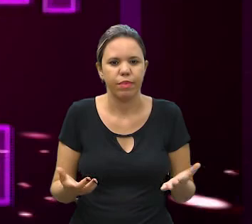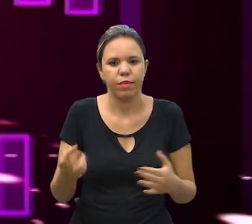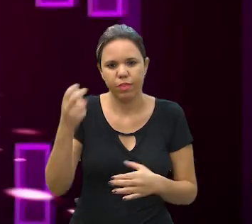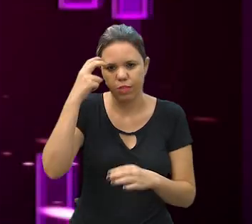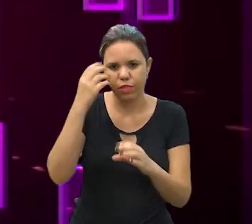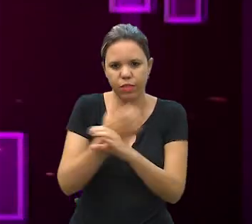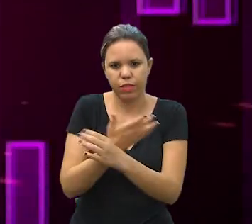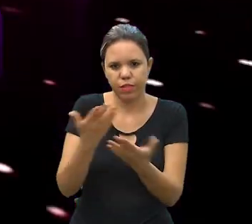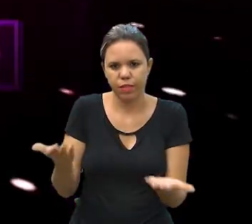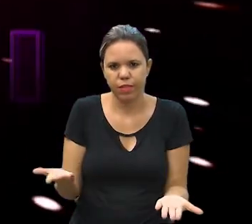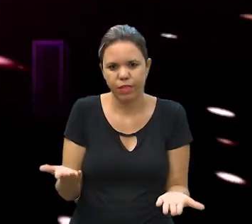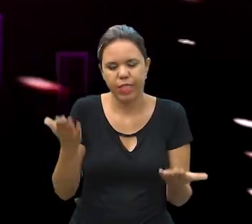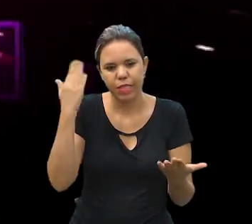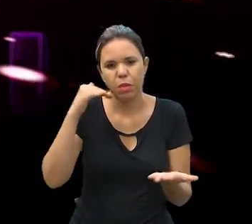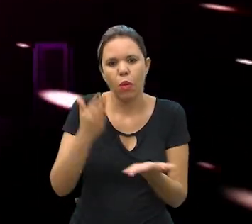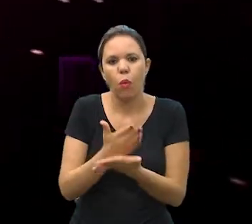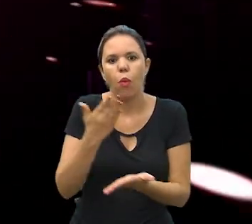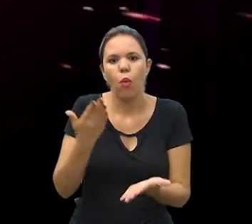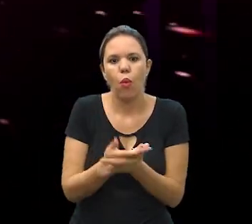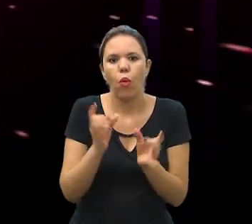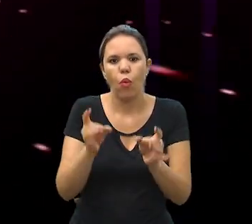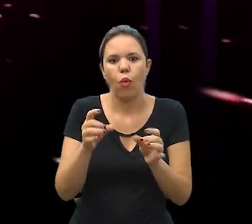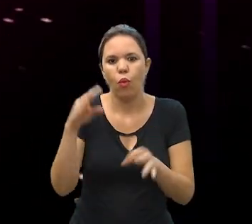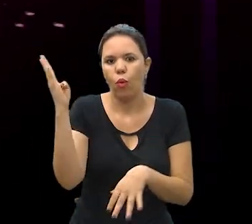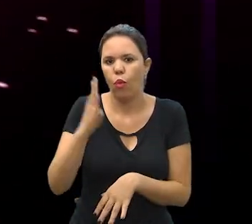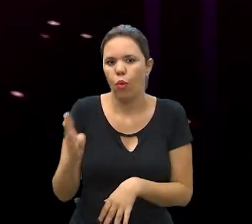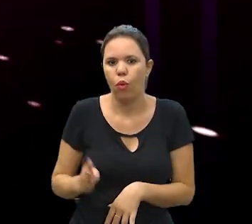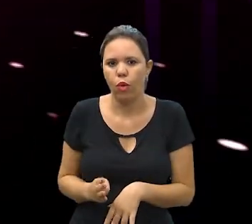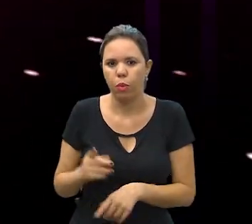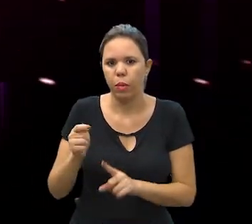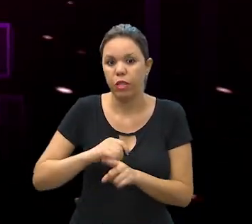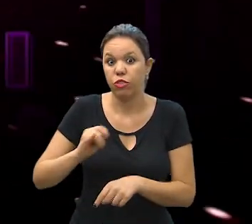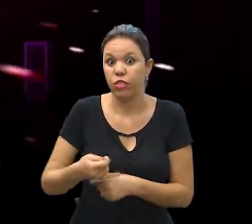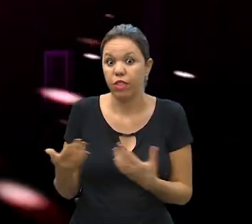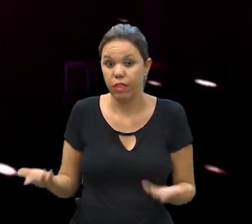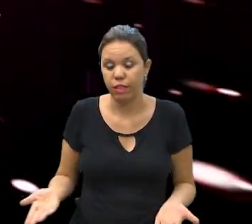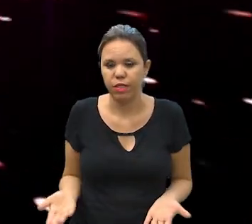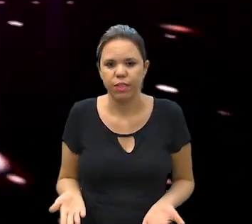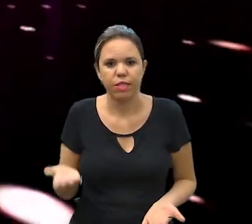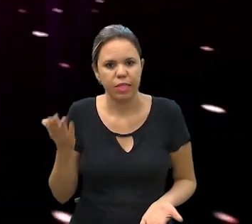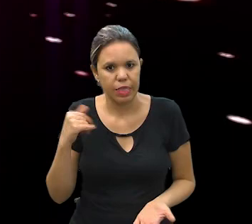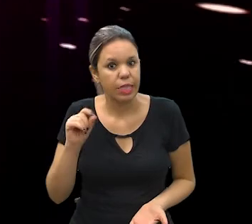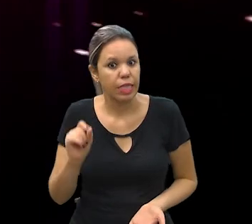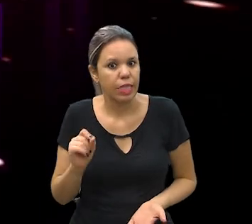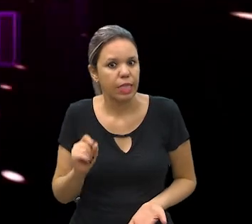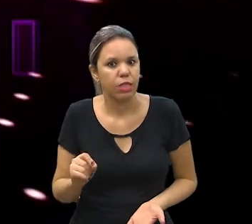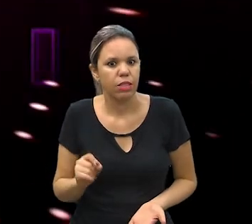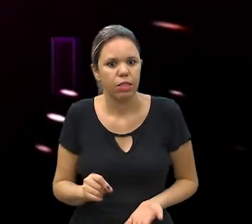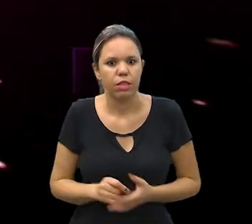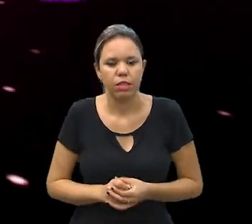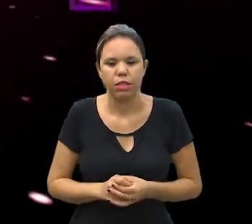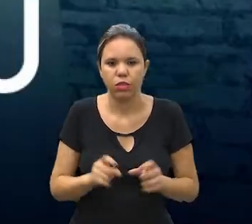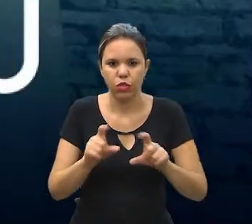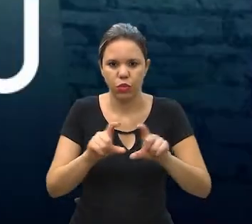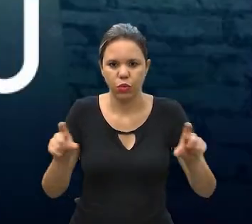no Cultura Total. Quer saber qual foi o livro mais vendido no Brasil em janeiro? Pois é. O Duque e Eu,